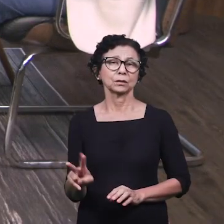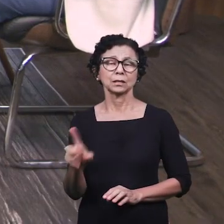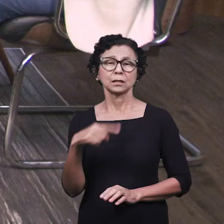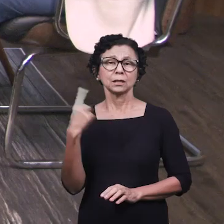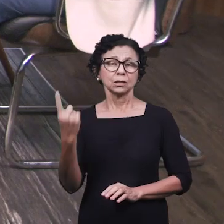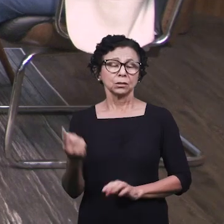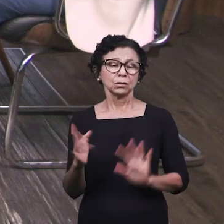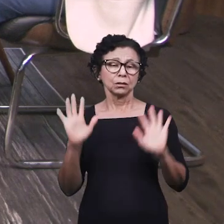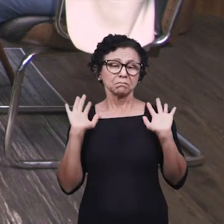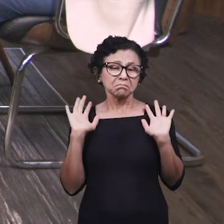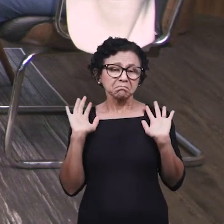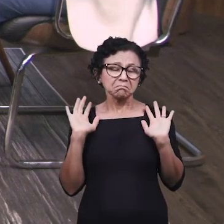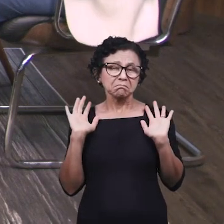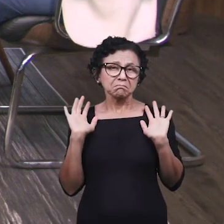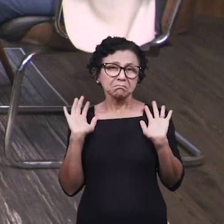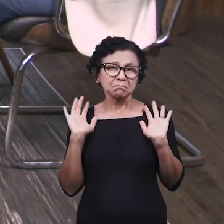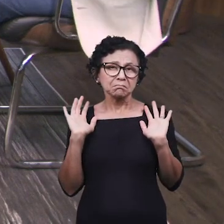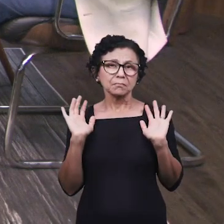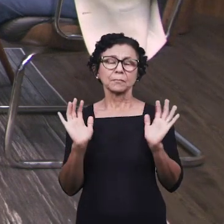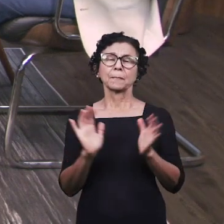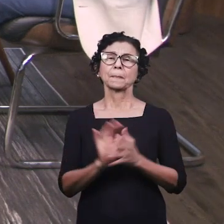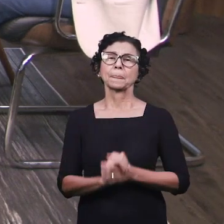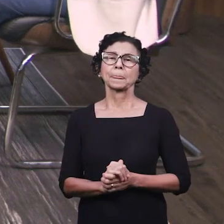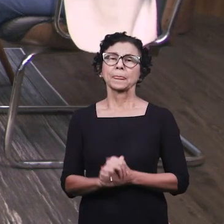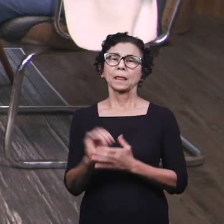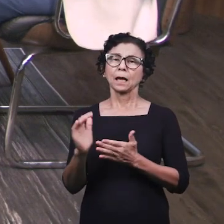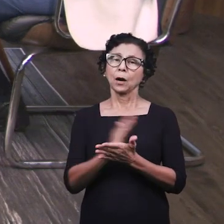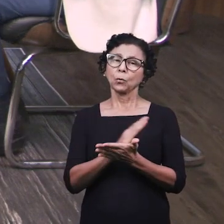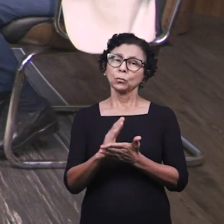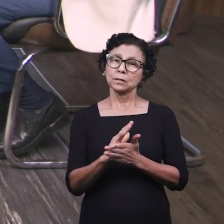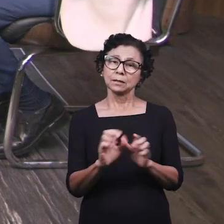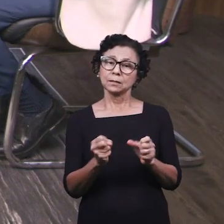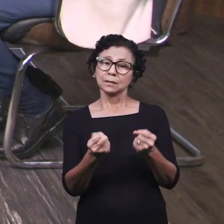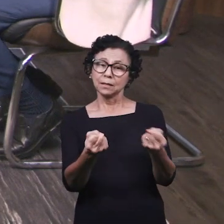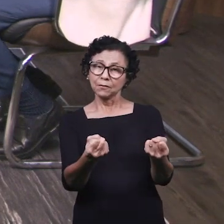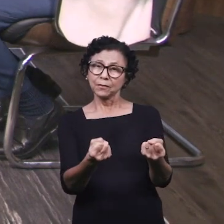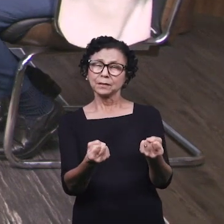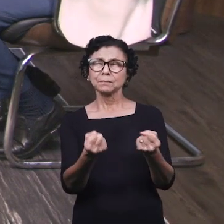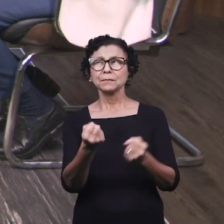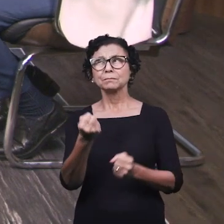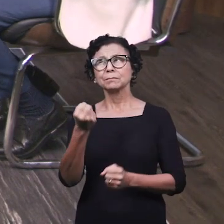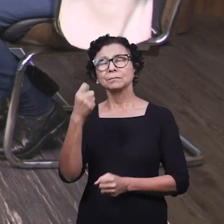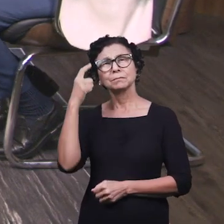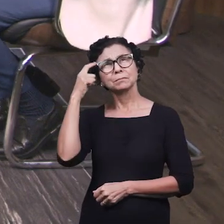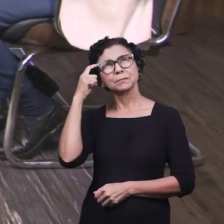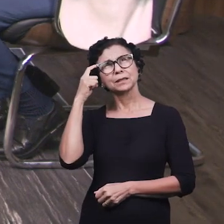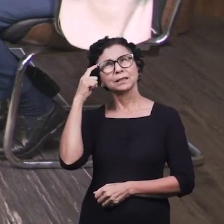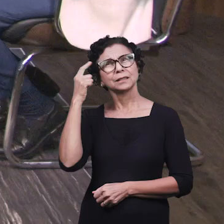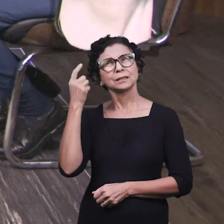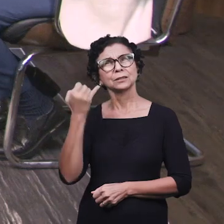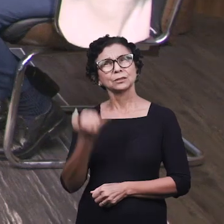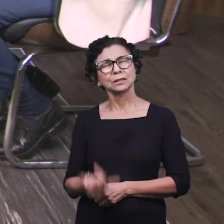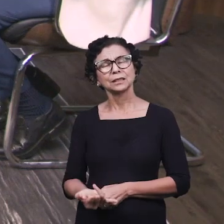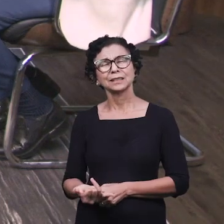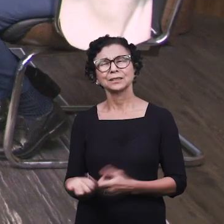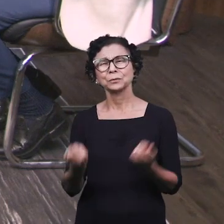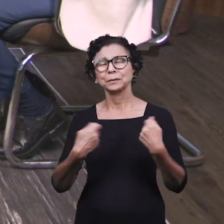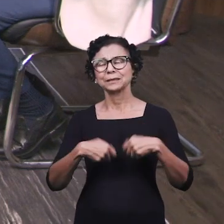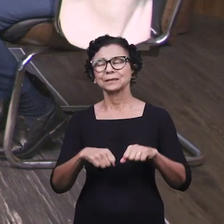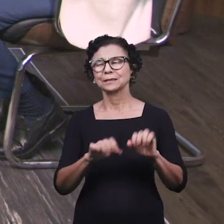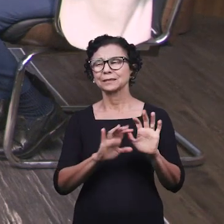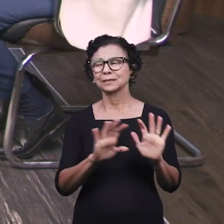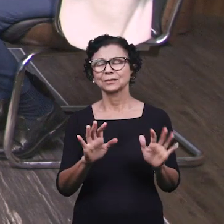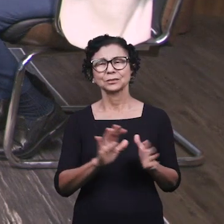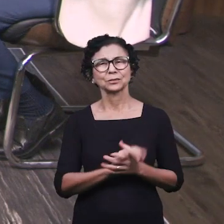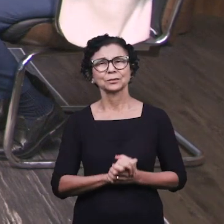nós não temos nada a ver. Alguns até defendem, de certa forma, né? Mas eu penso assim, nós podemos ficar livres de